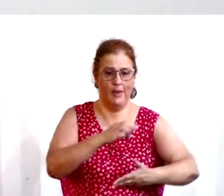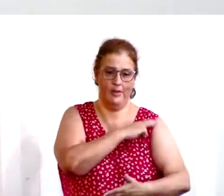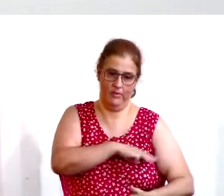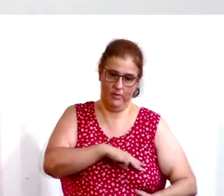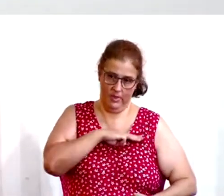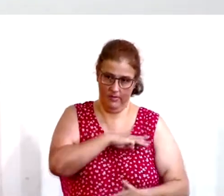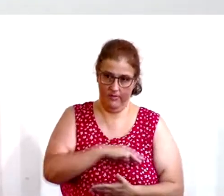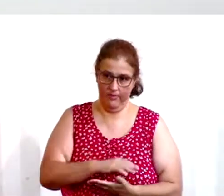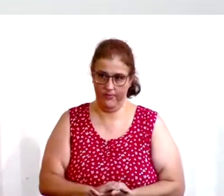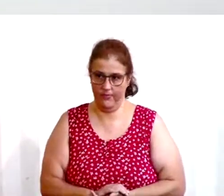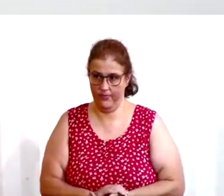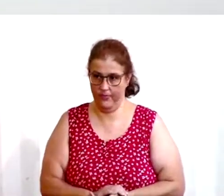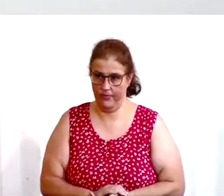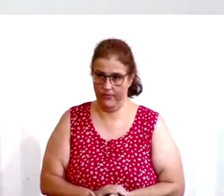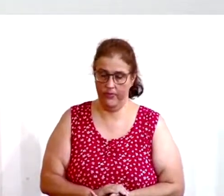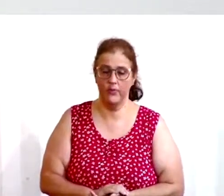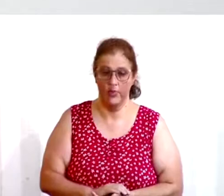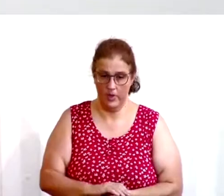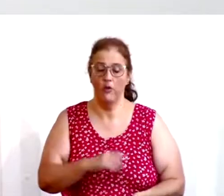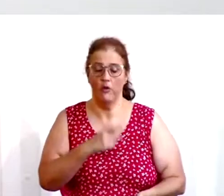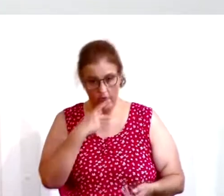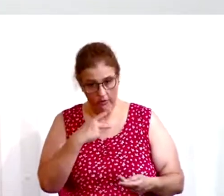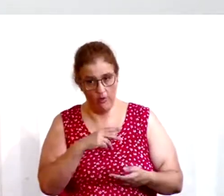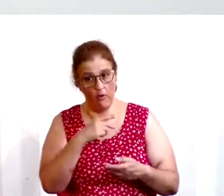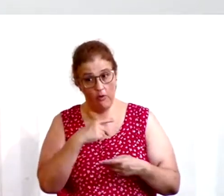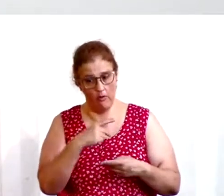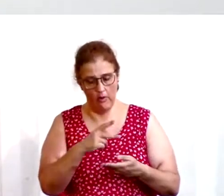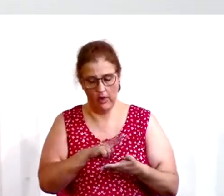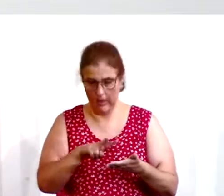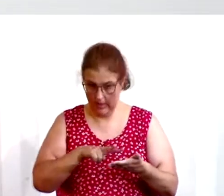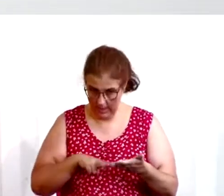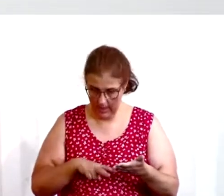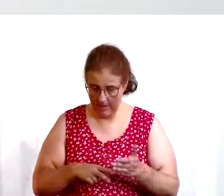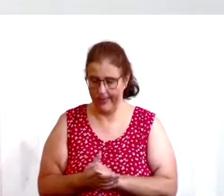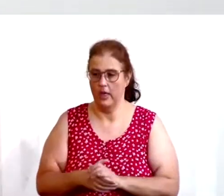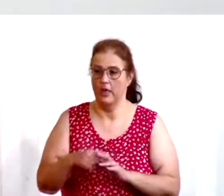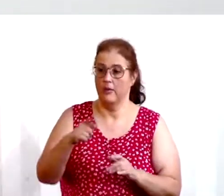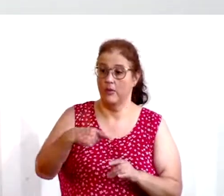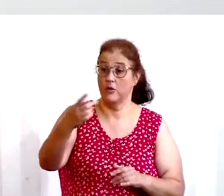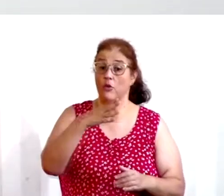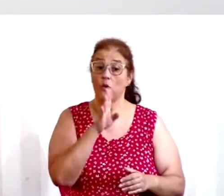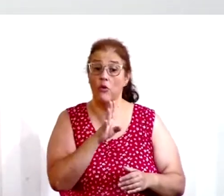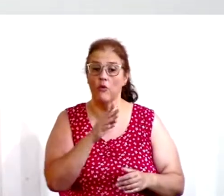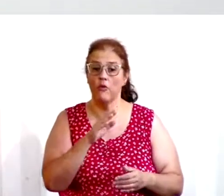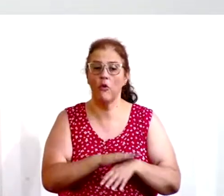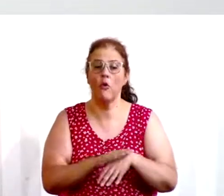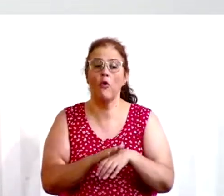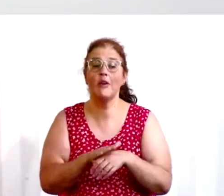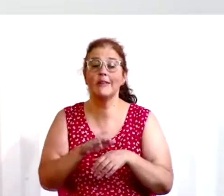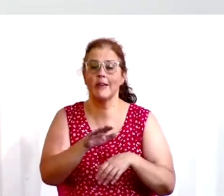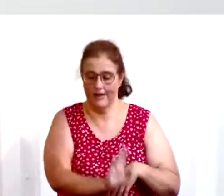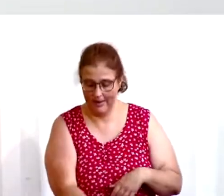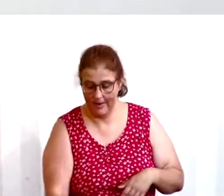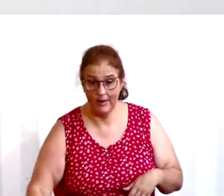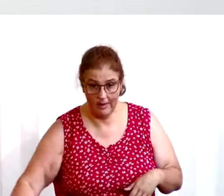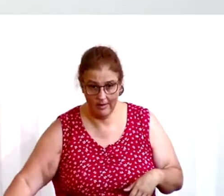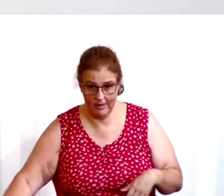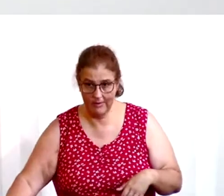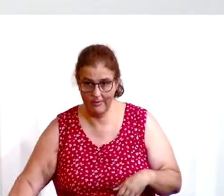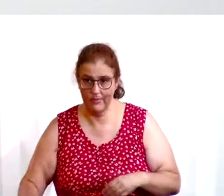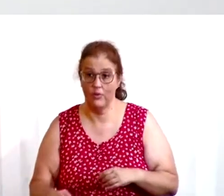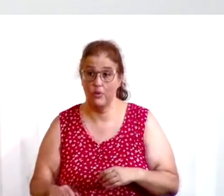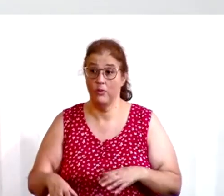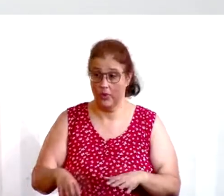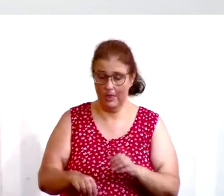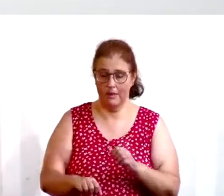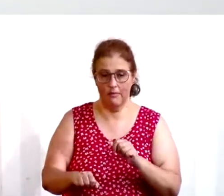versículos, vou conversar com as crianças, porque elas sempre ilustram e têm aprendido também, através